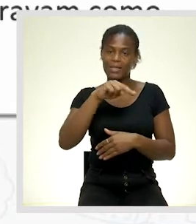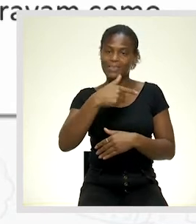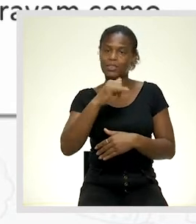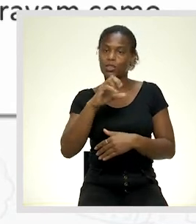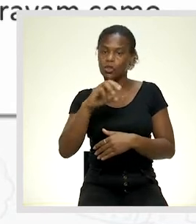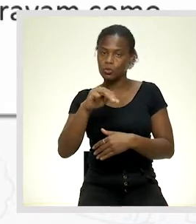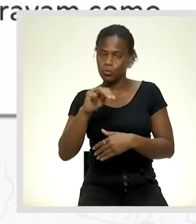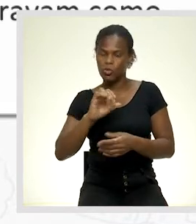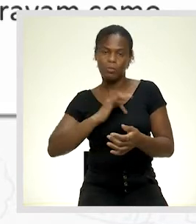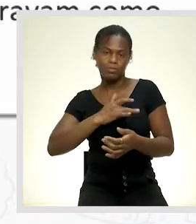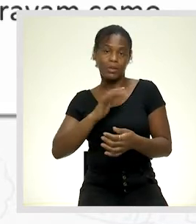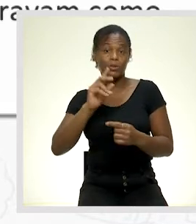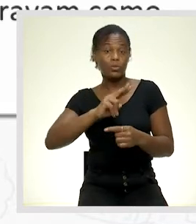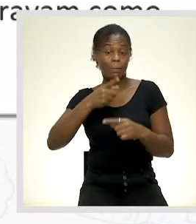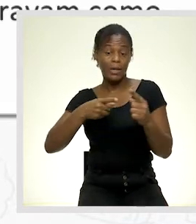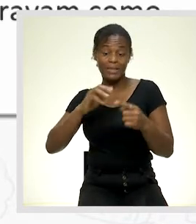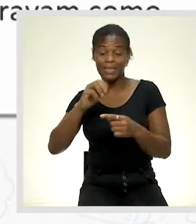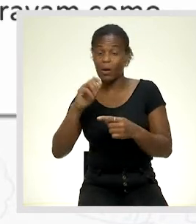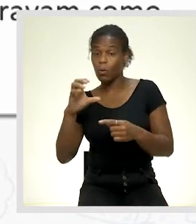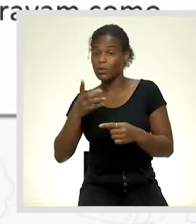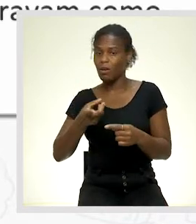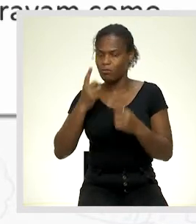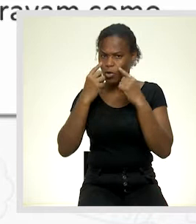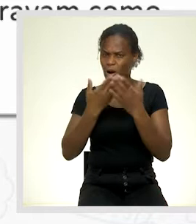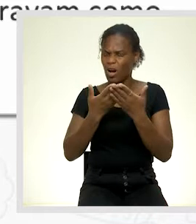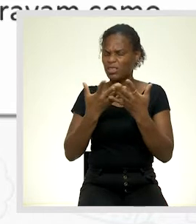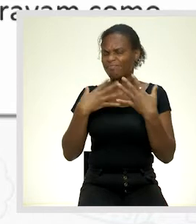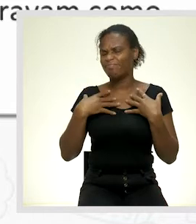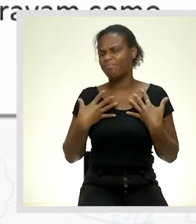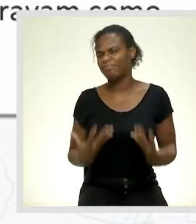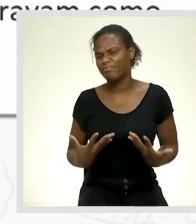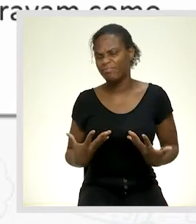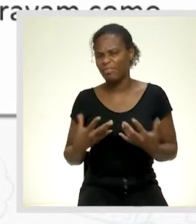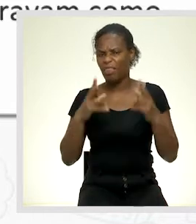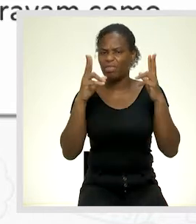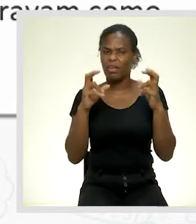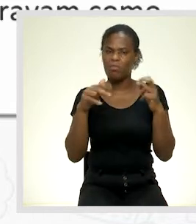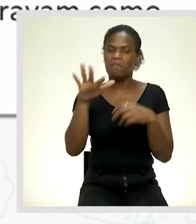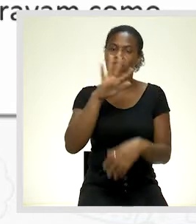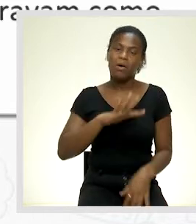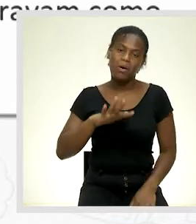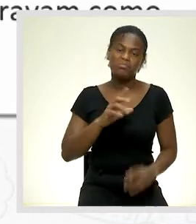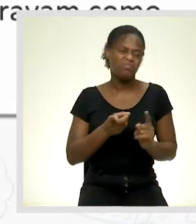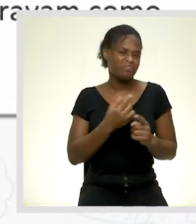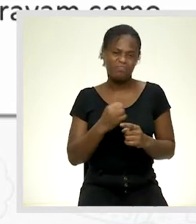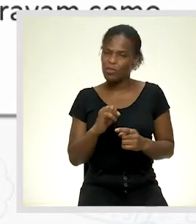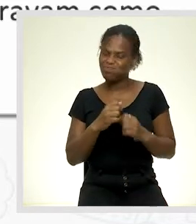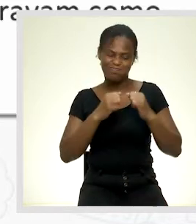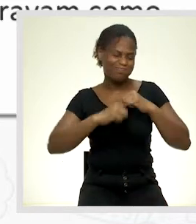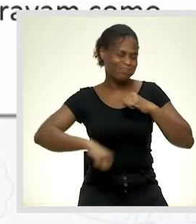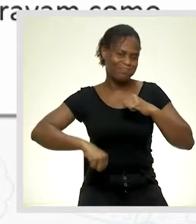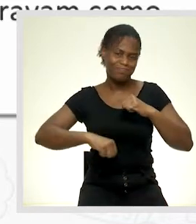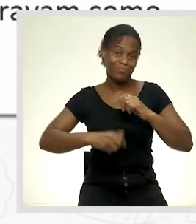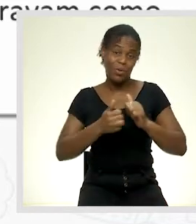segunda metade do século XIX começou a revelar um desgaste de temas e de formas que não estavam de